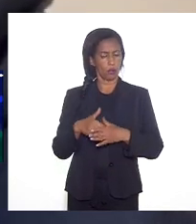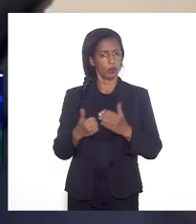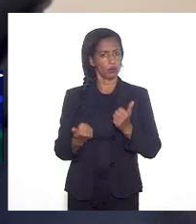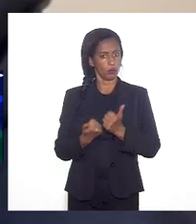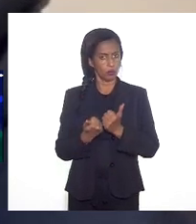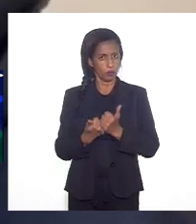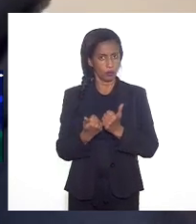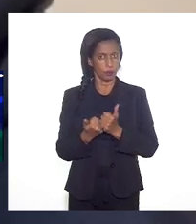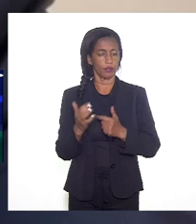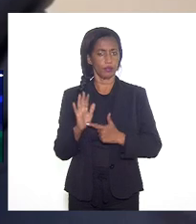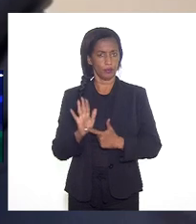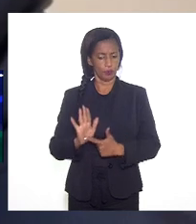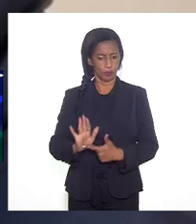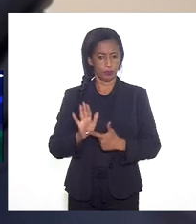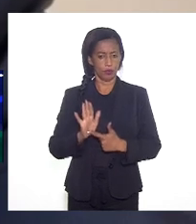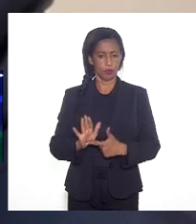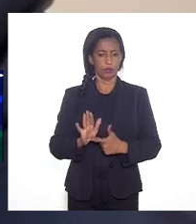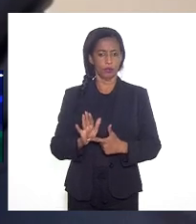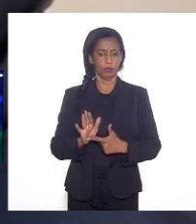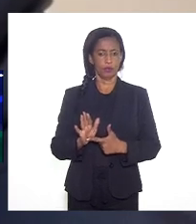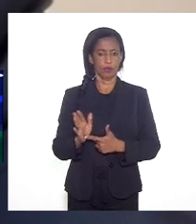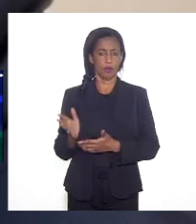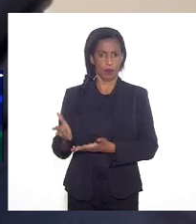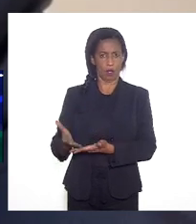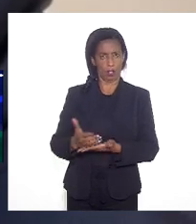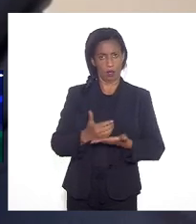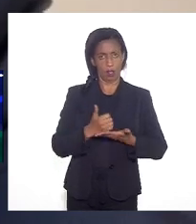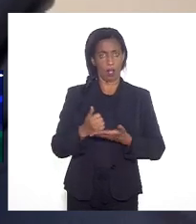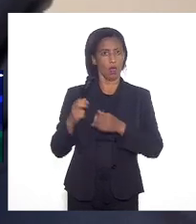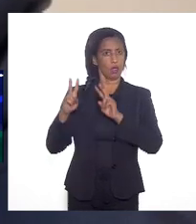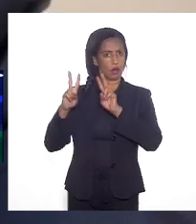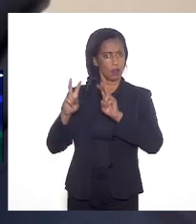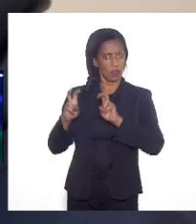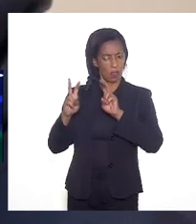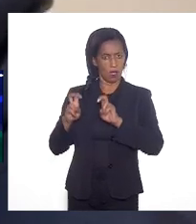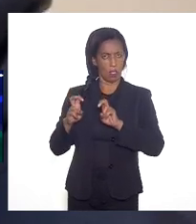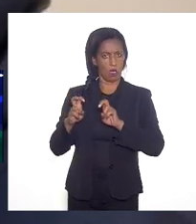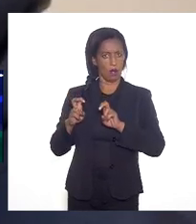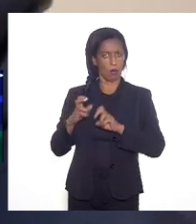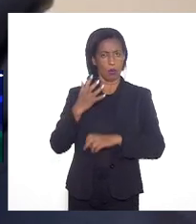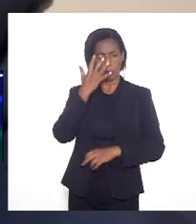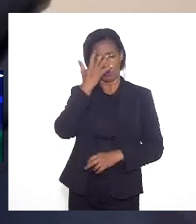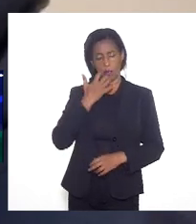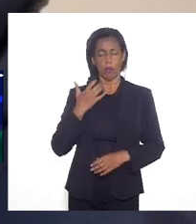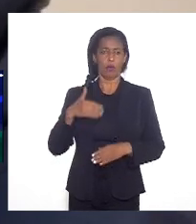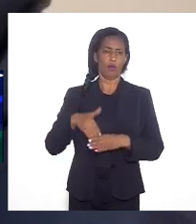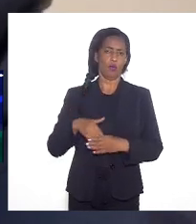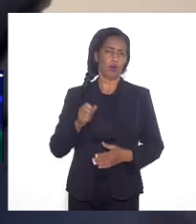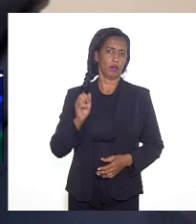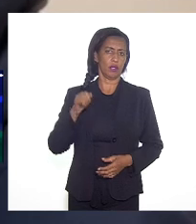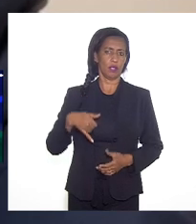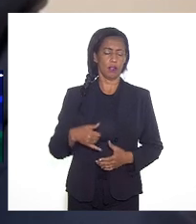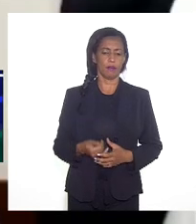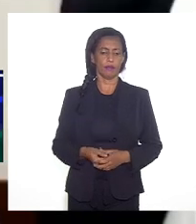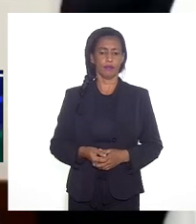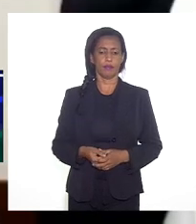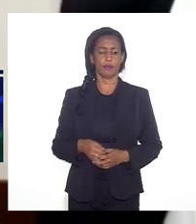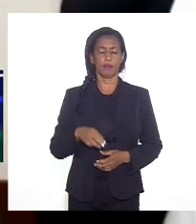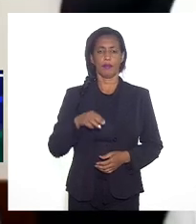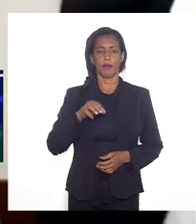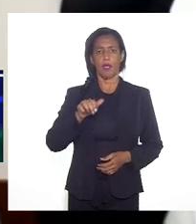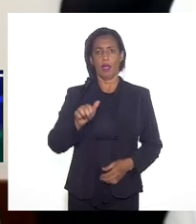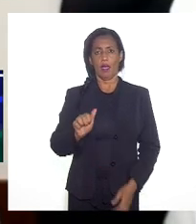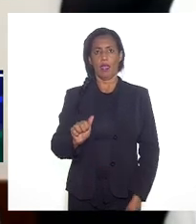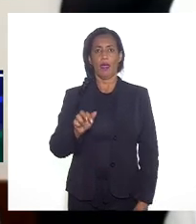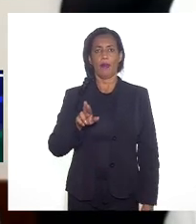substitutivo apresentado acolhe o tema com muita serenidade, meu voto é sim. Deputado Marcos Abraão.